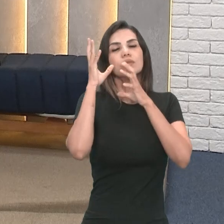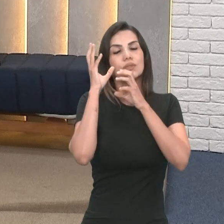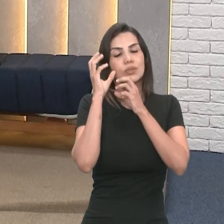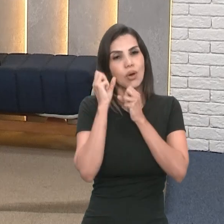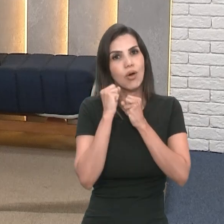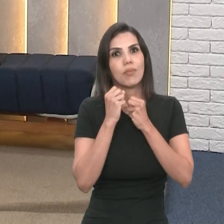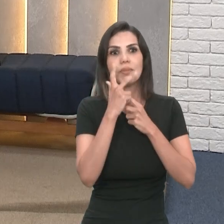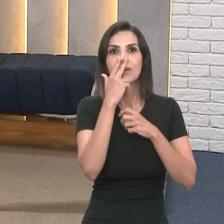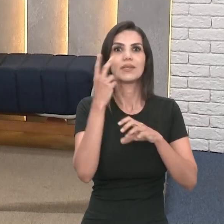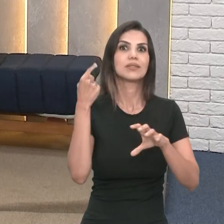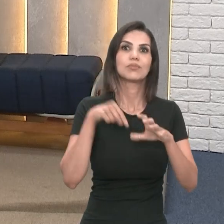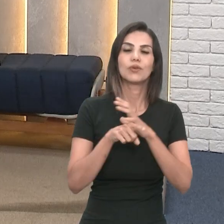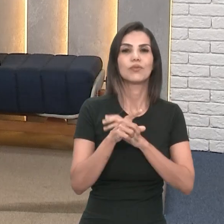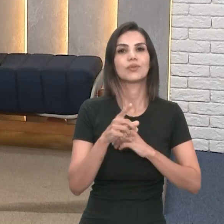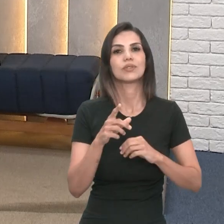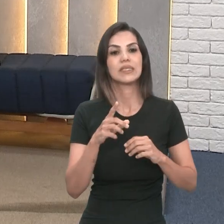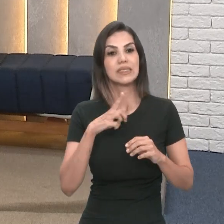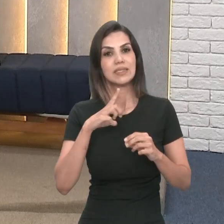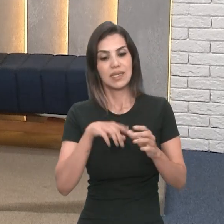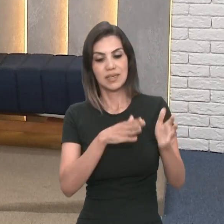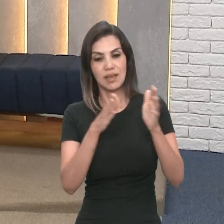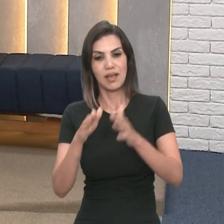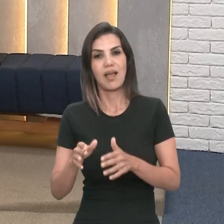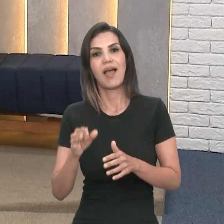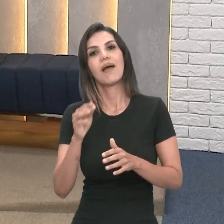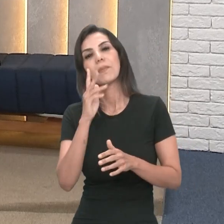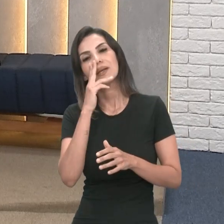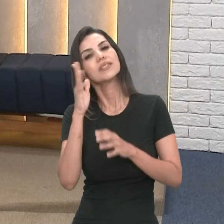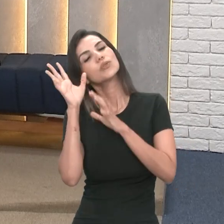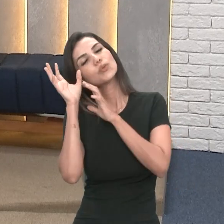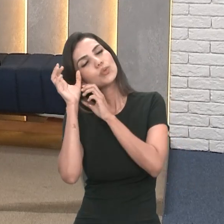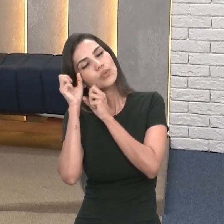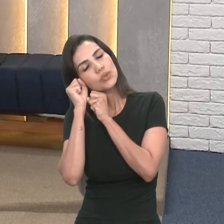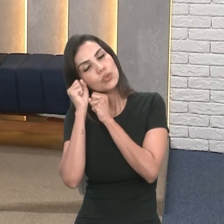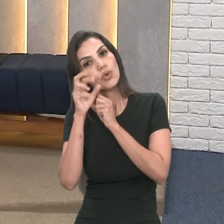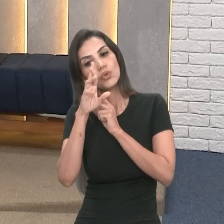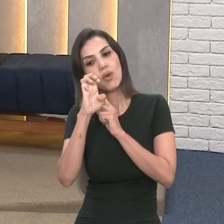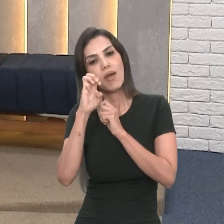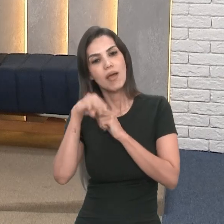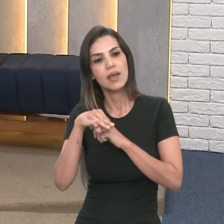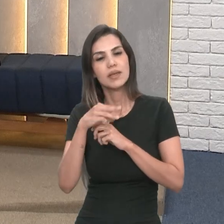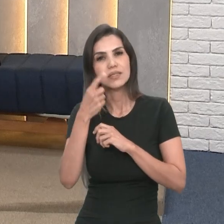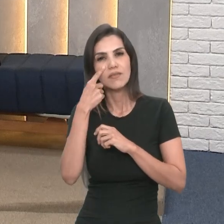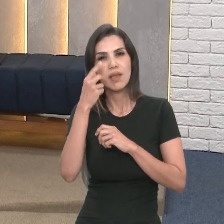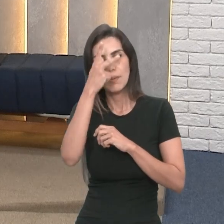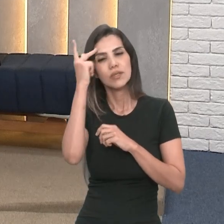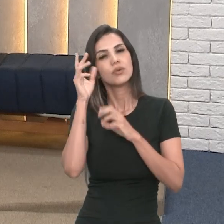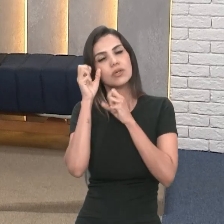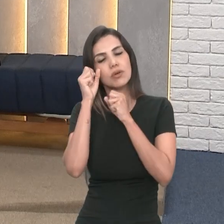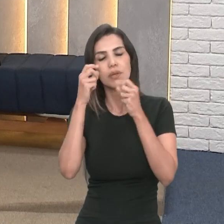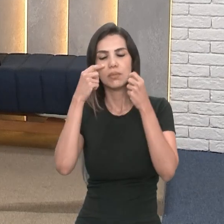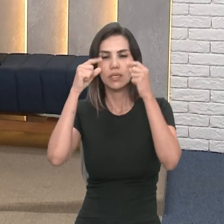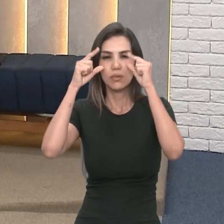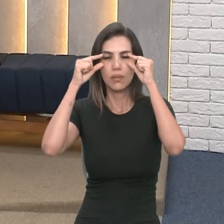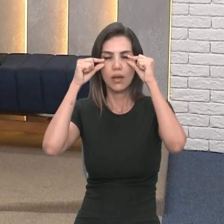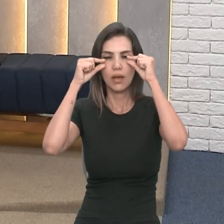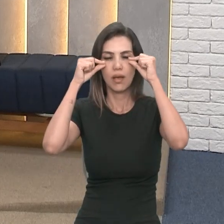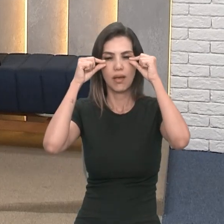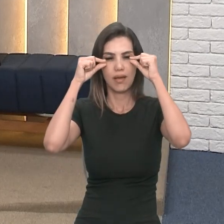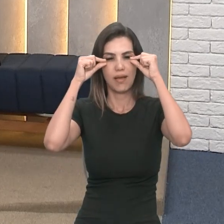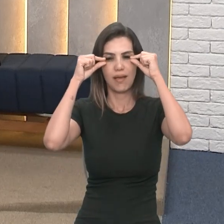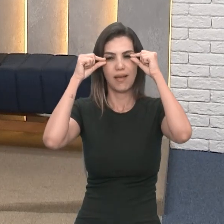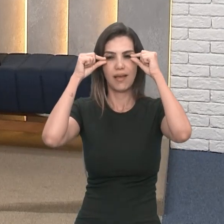né, que é o movimento rápido dos olhos, né, que a pessoa, quando está dormindo, você começa a ver o olho dele mexendo. E existem